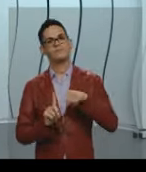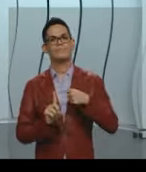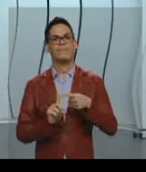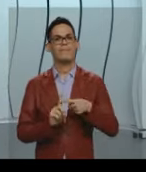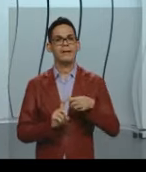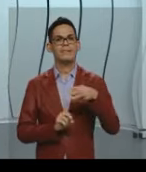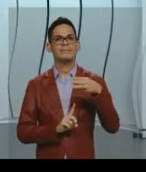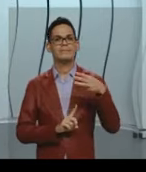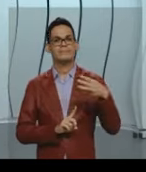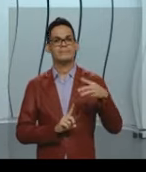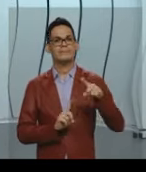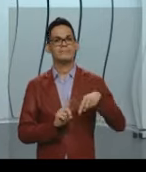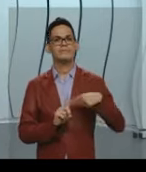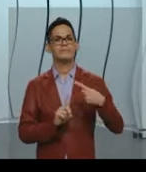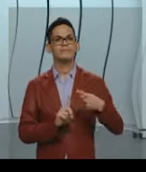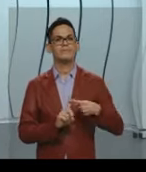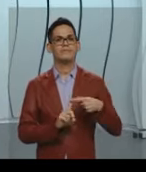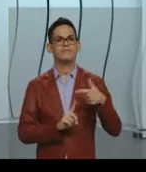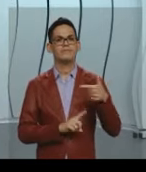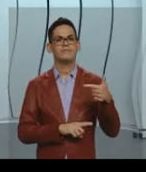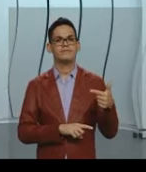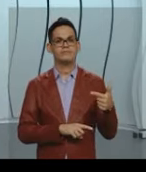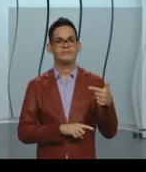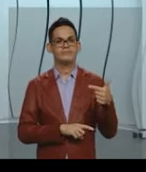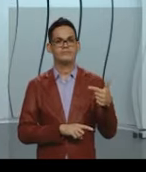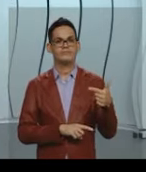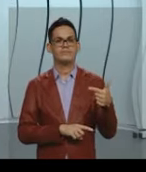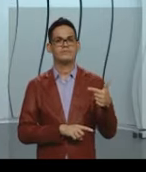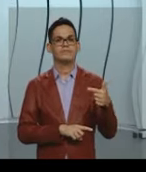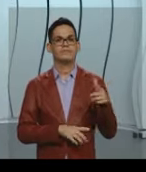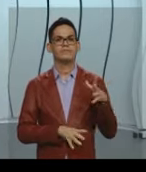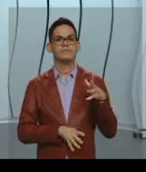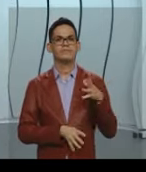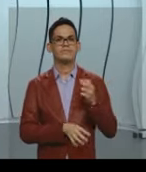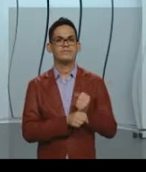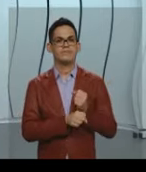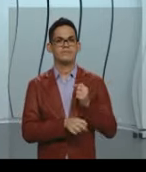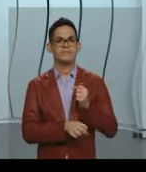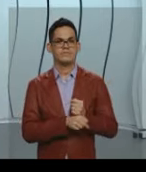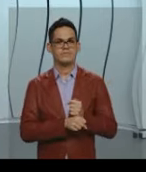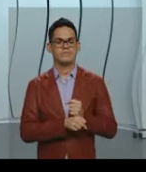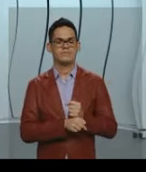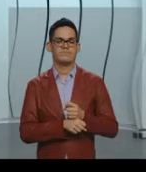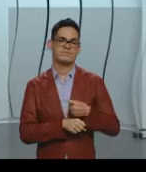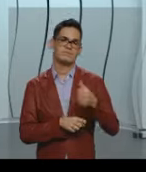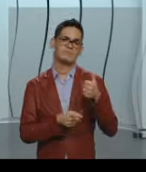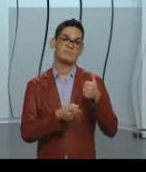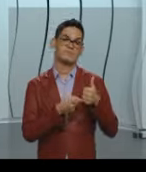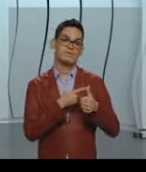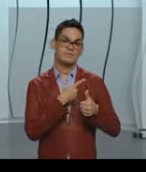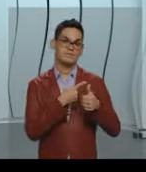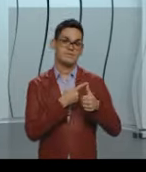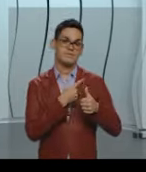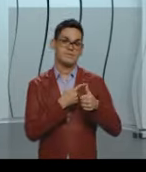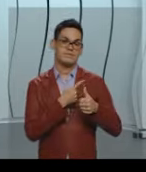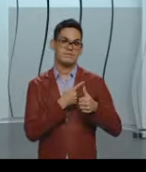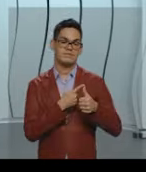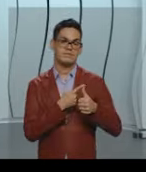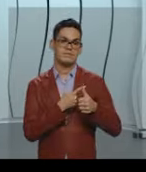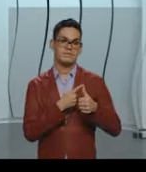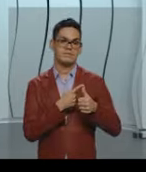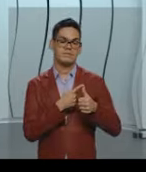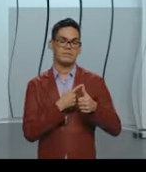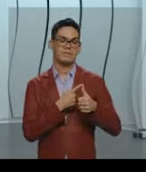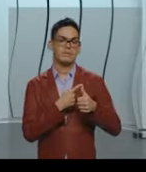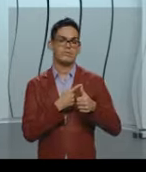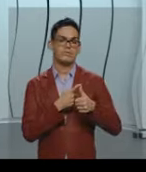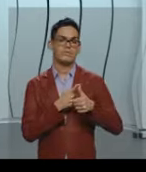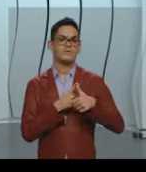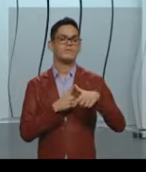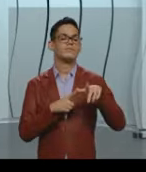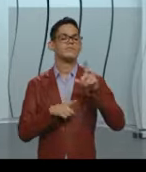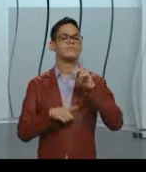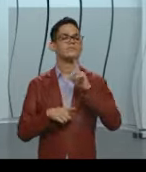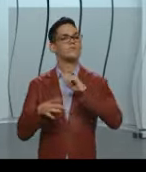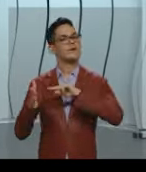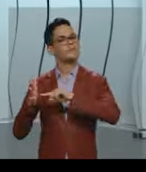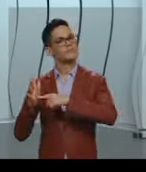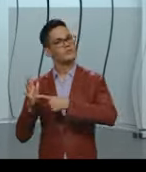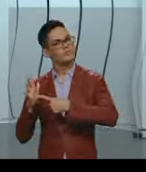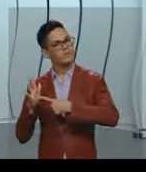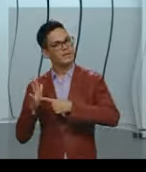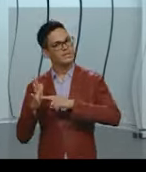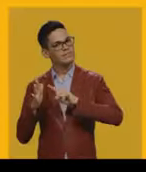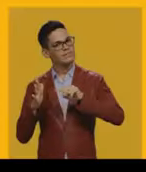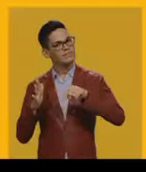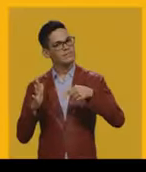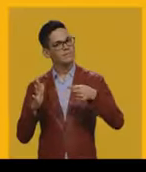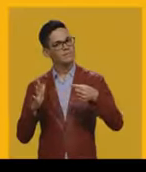2. Resolvendo esses cálculos aqui, primeiro faz o produto, né? Depois a gente vai